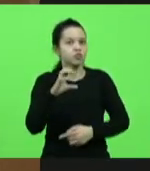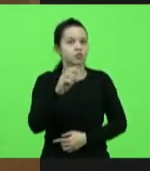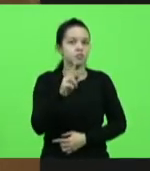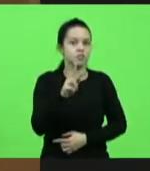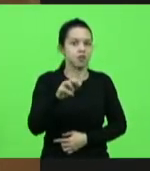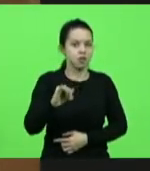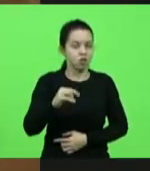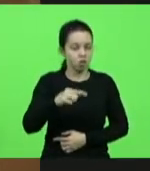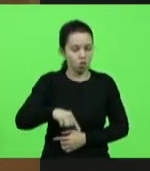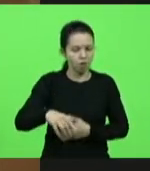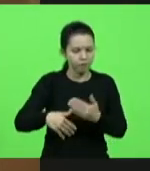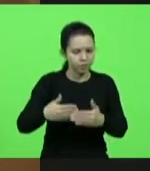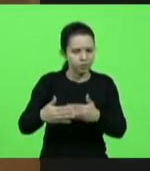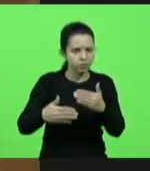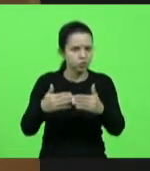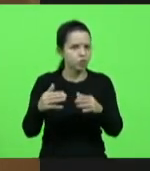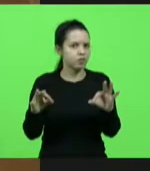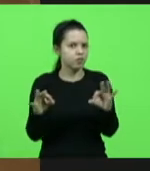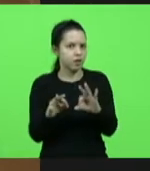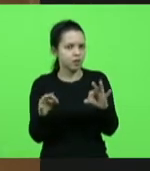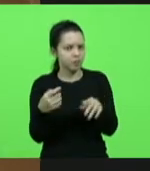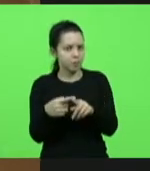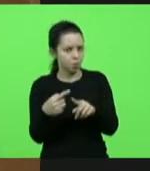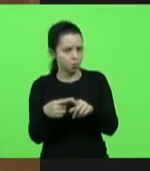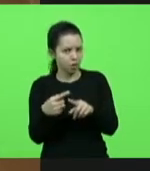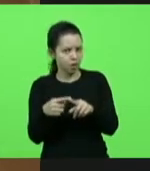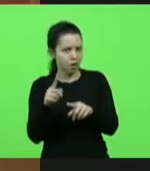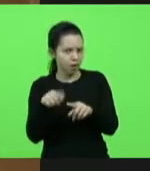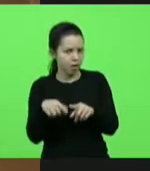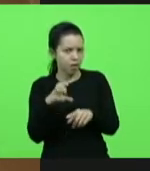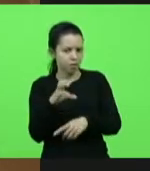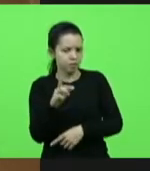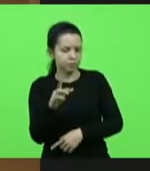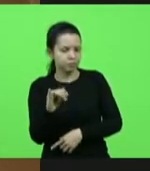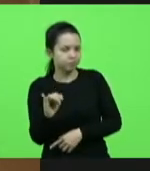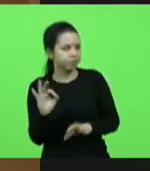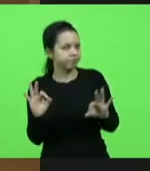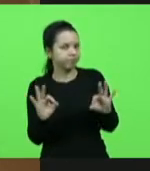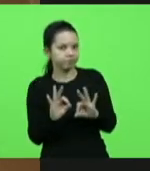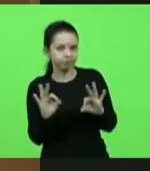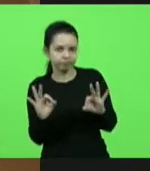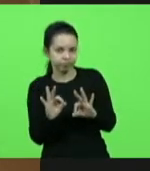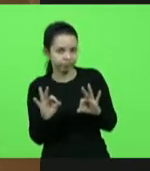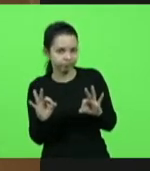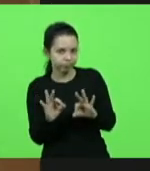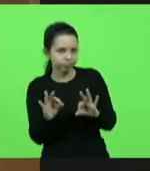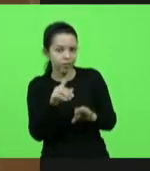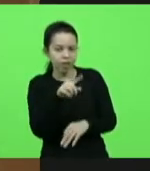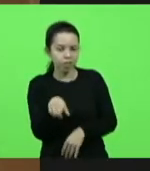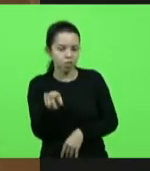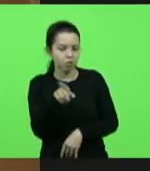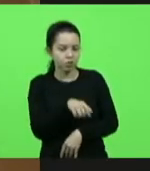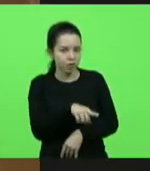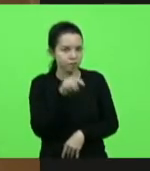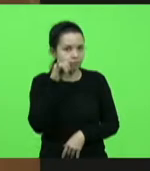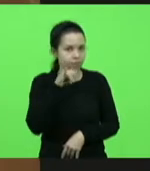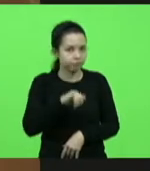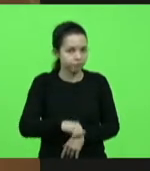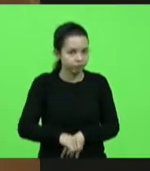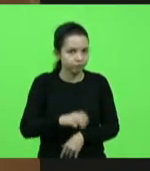não avançou porque não era objeto de instalação de CPI, para não negar, para não anular a CPI,